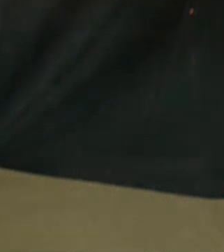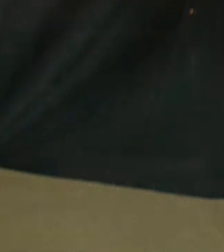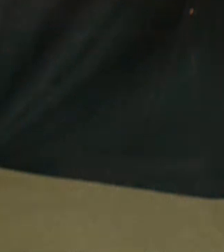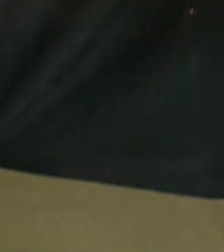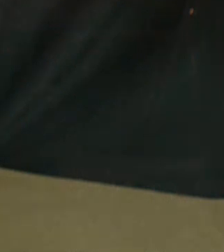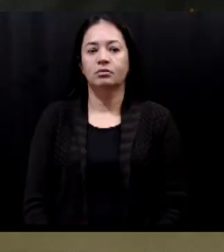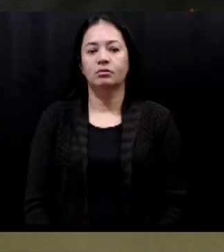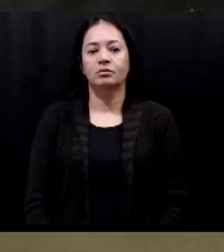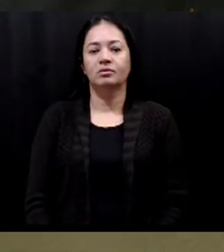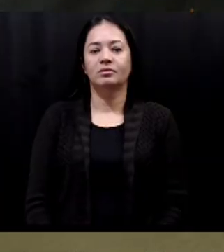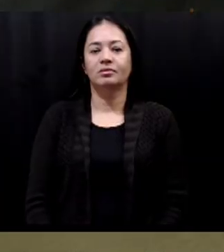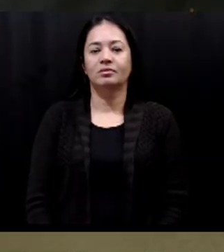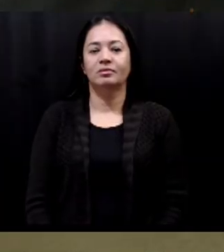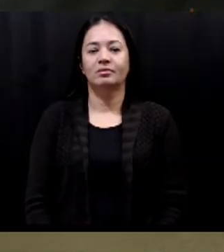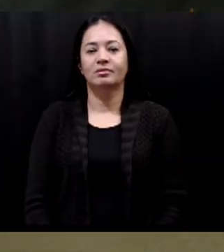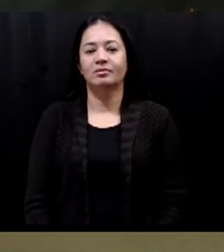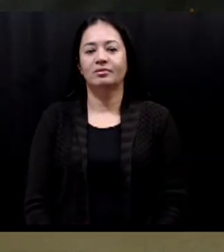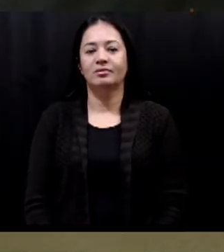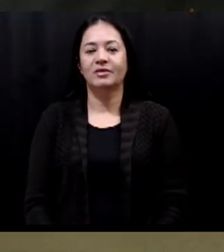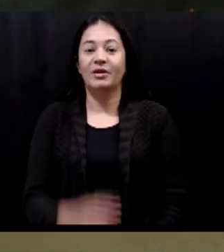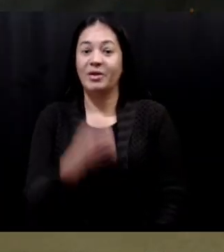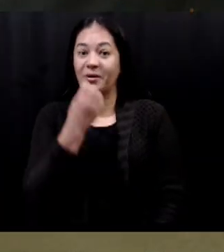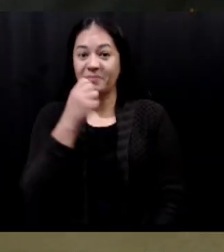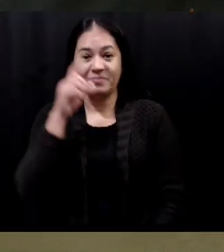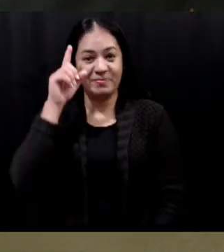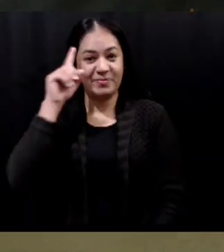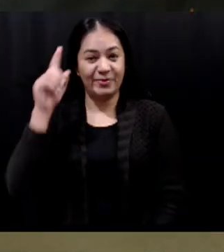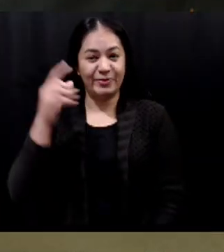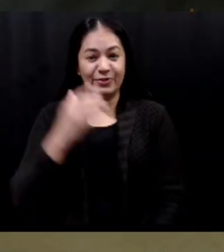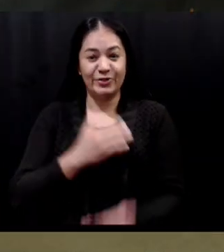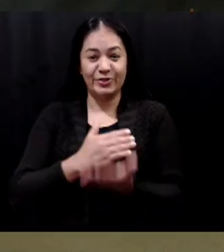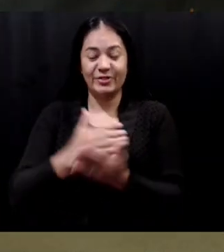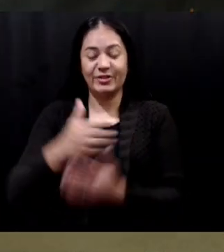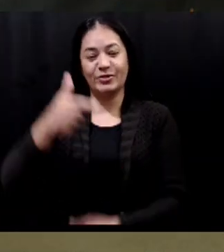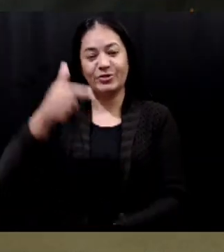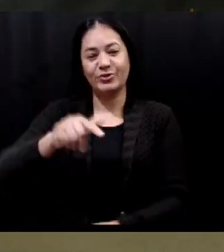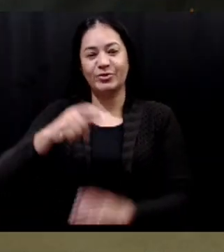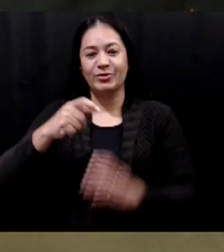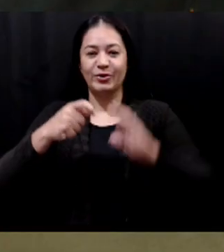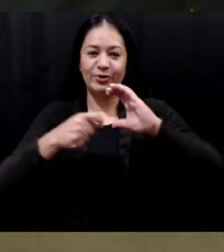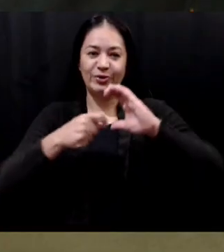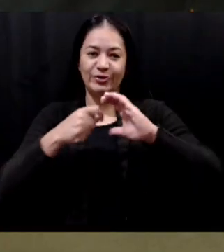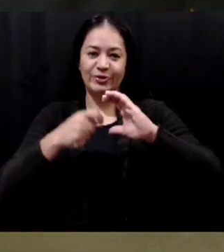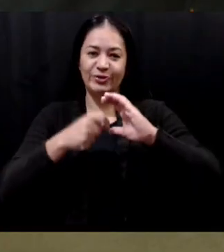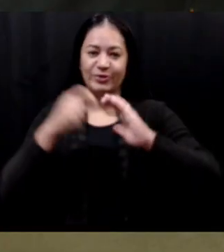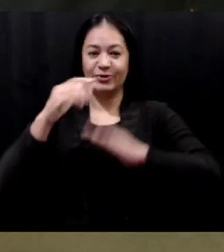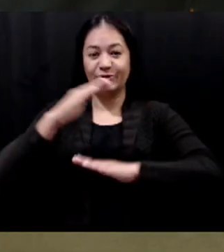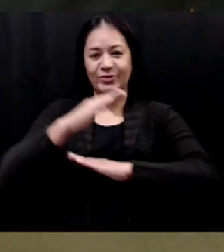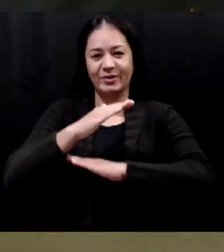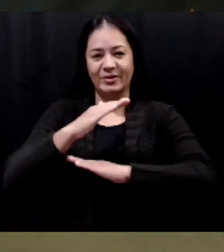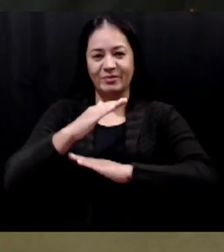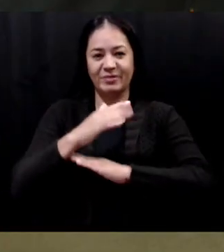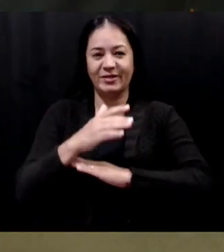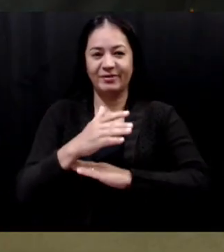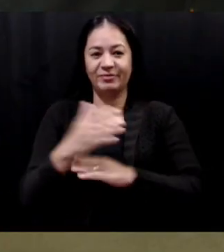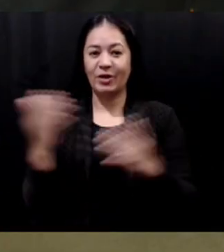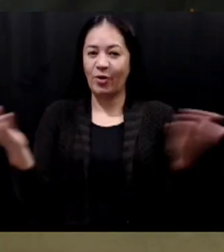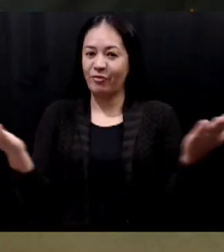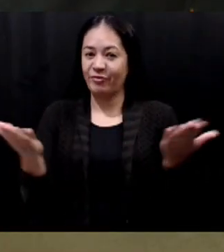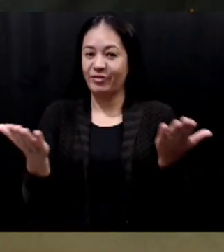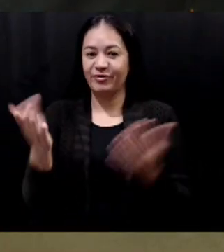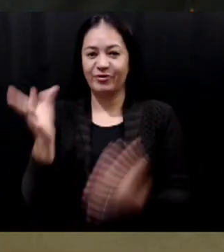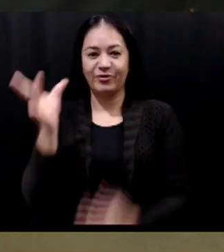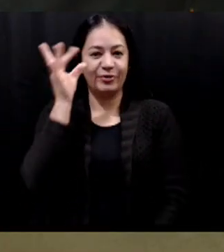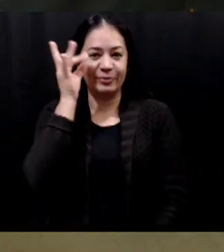Olá, bom dia! Está no ar mais uma edição do nosso Estúdio Câmara ao vivo, aqui na